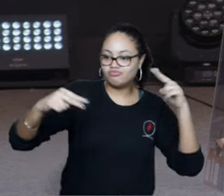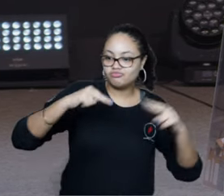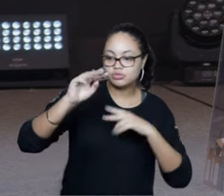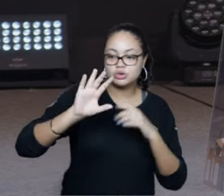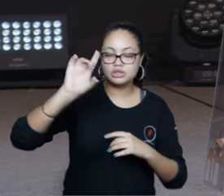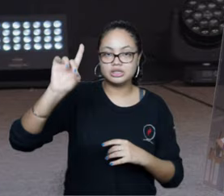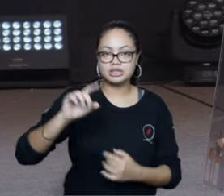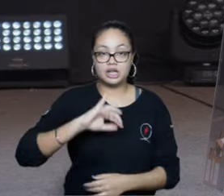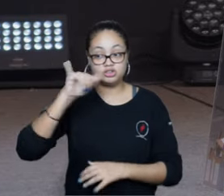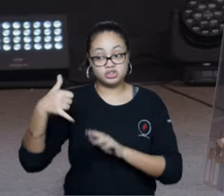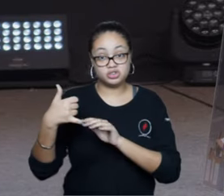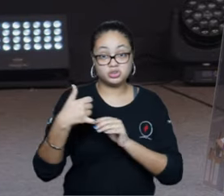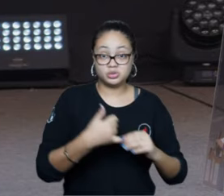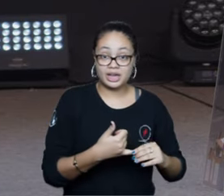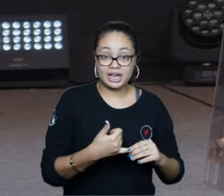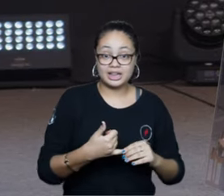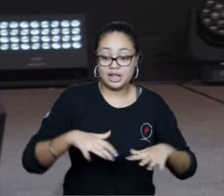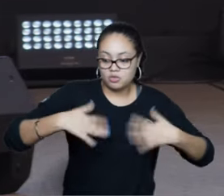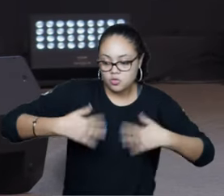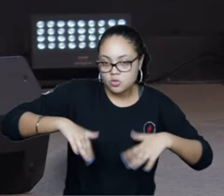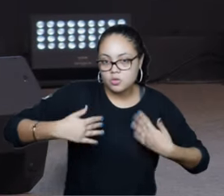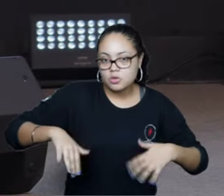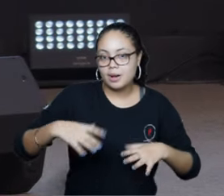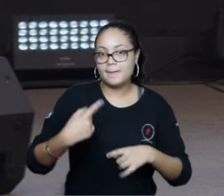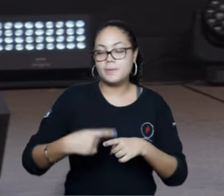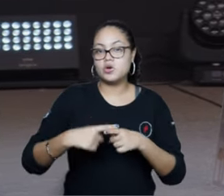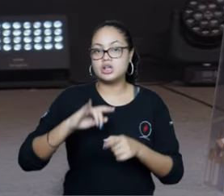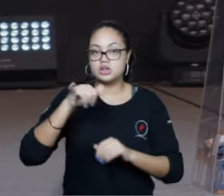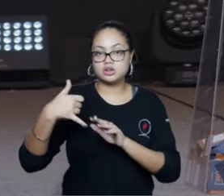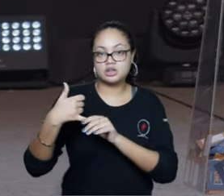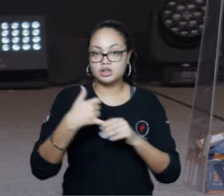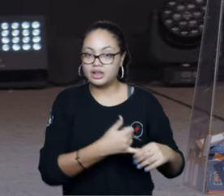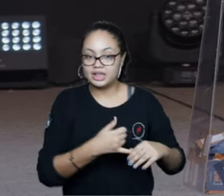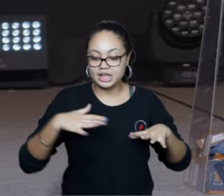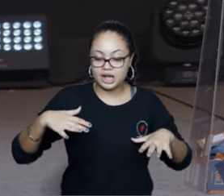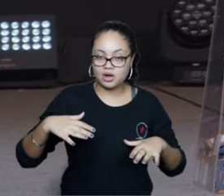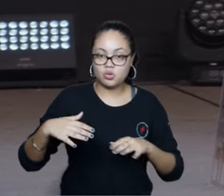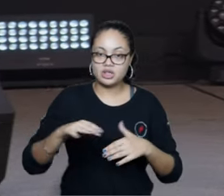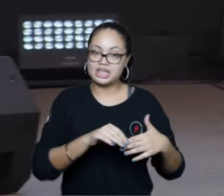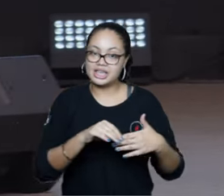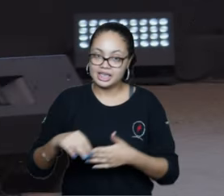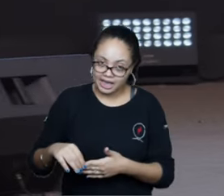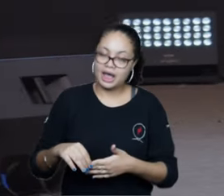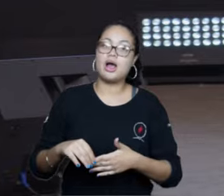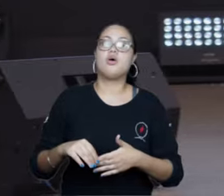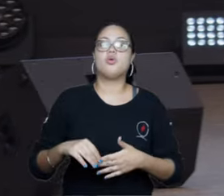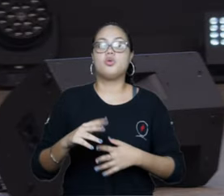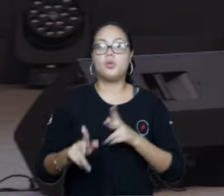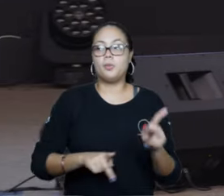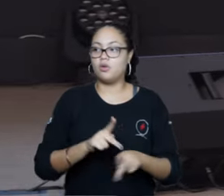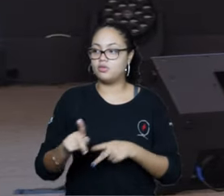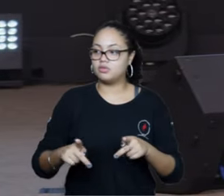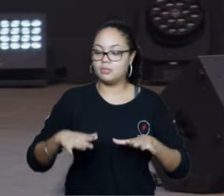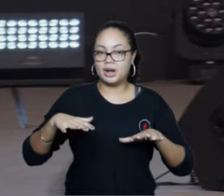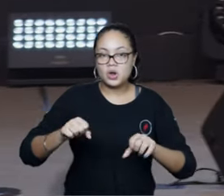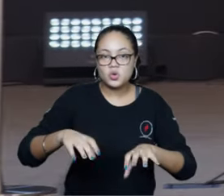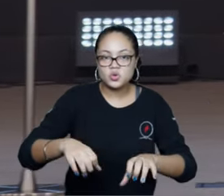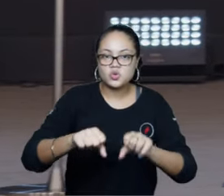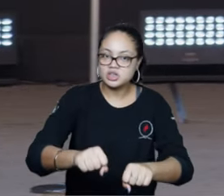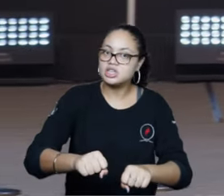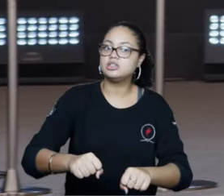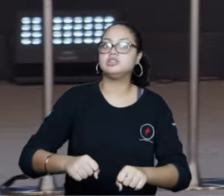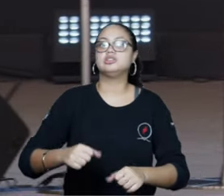José tava tremendo na base porque ele ia conduzir o povo para conquista de Canaã inimigo guerra